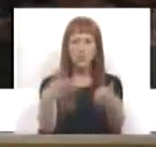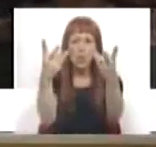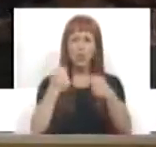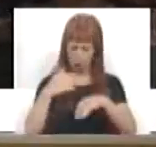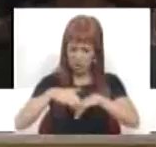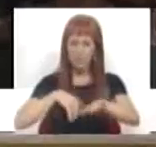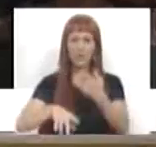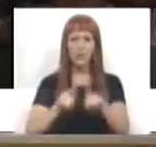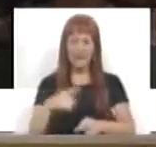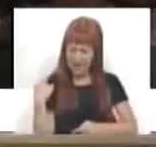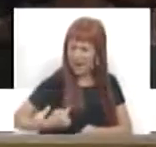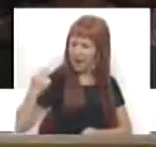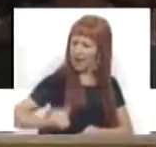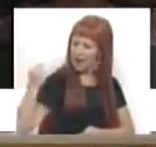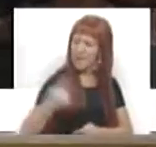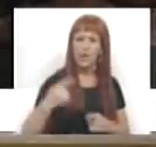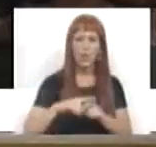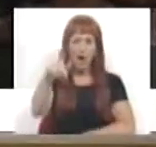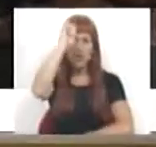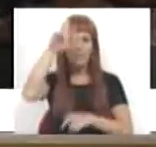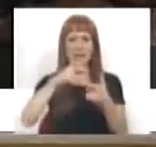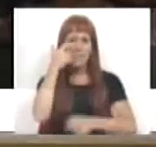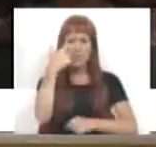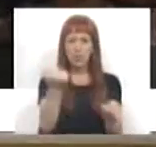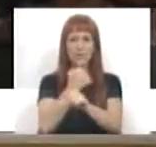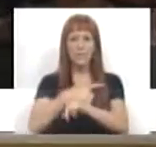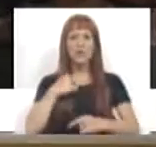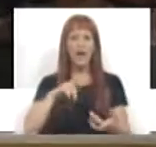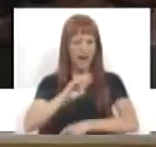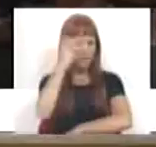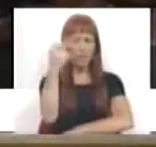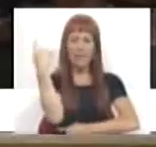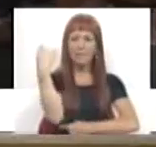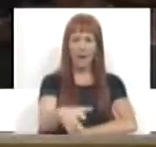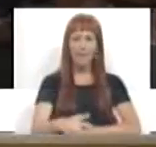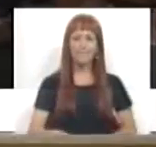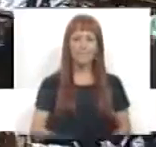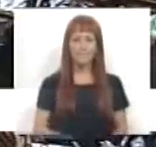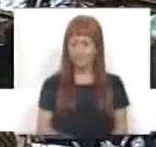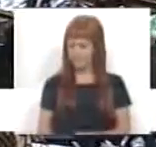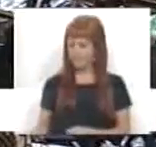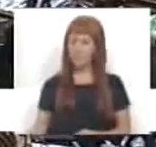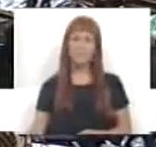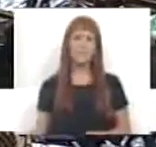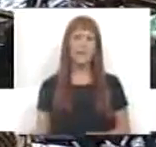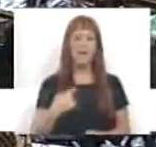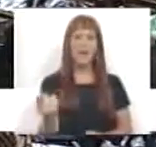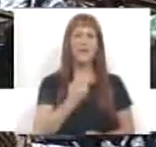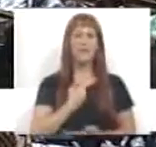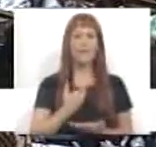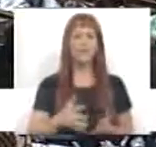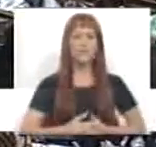contas que faremos em cada dia para que haja respeito por quem trabalha e por quem está reformado. Devemos